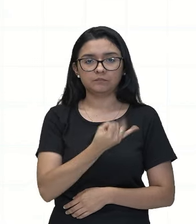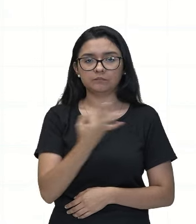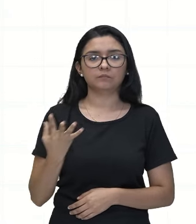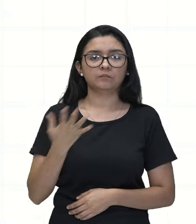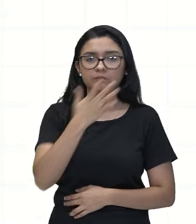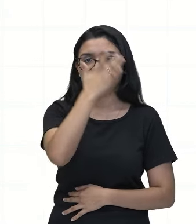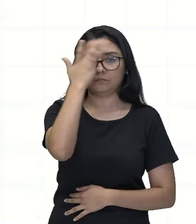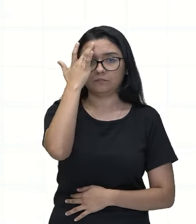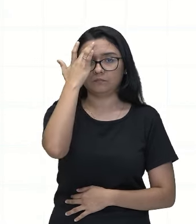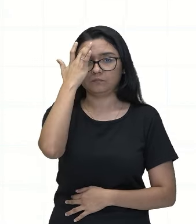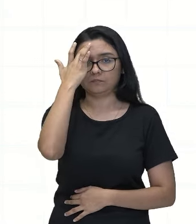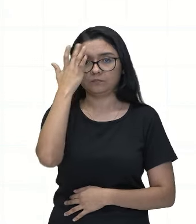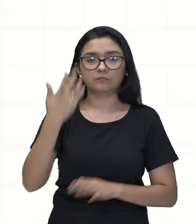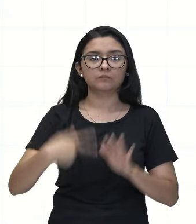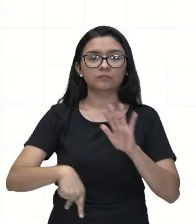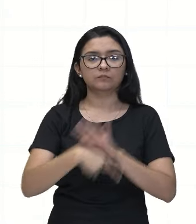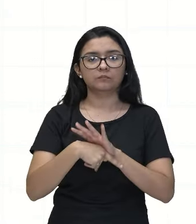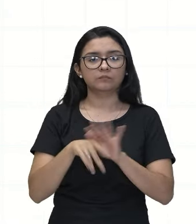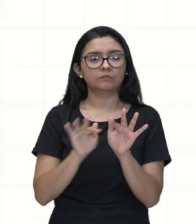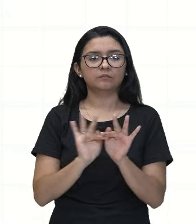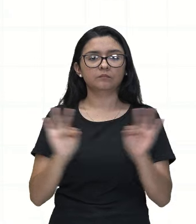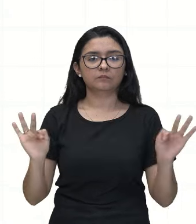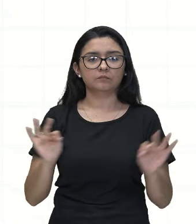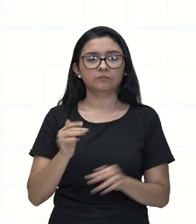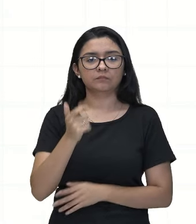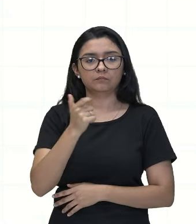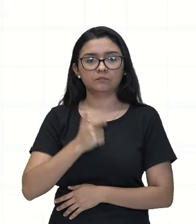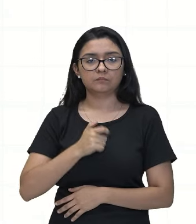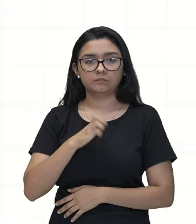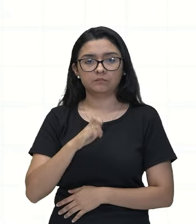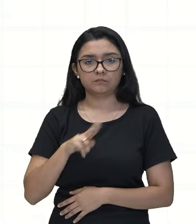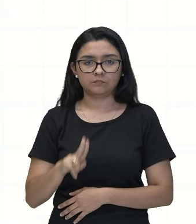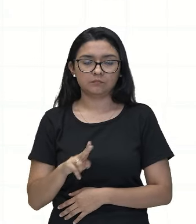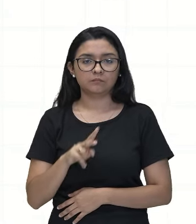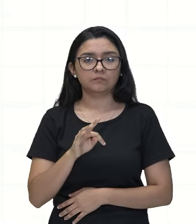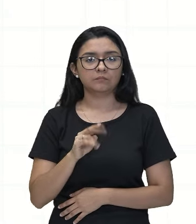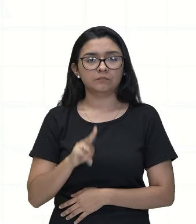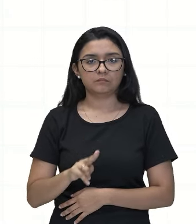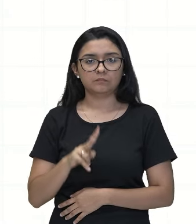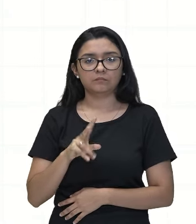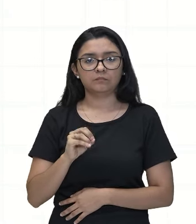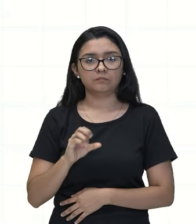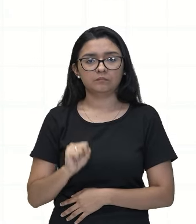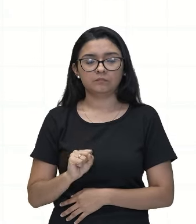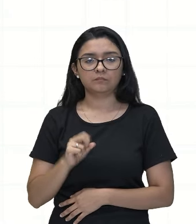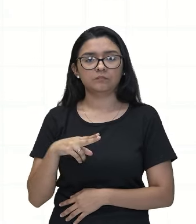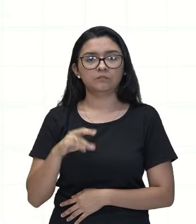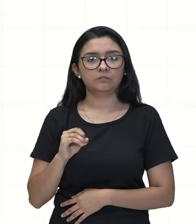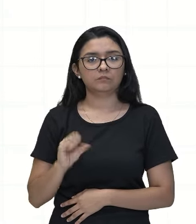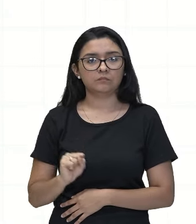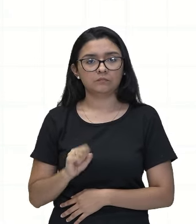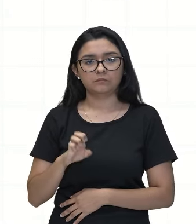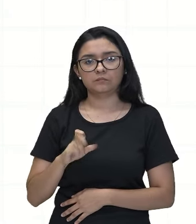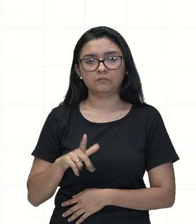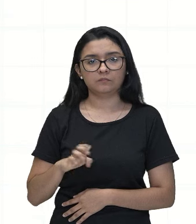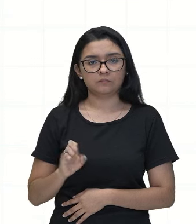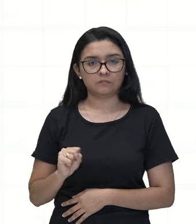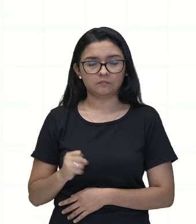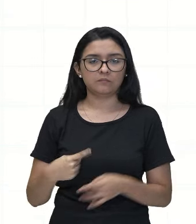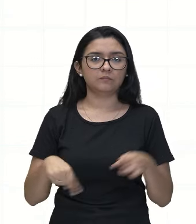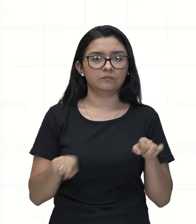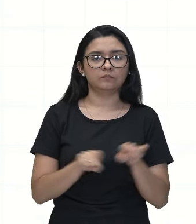as pessoas do discurso né eu tu ele nós vós eles eu tu ele aqui no singular ele ou